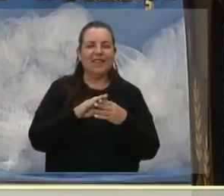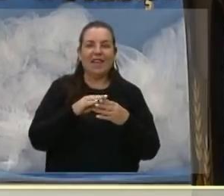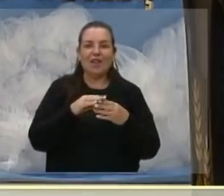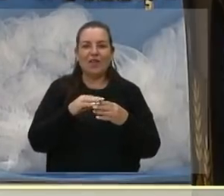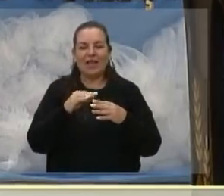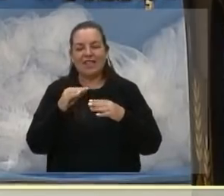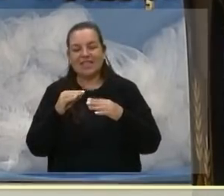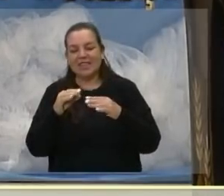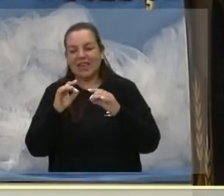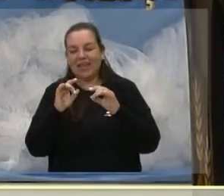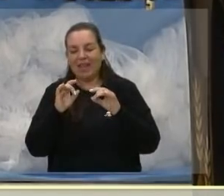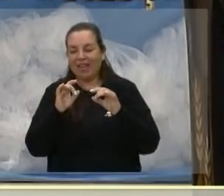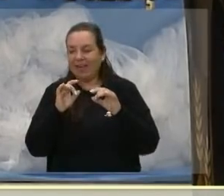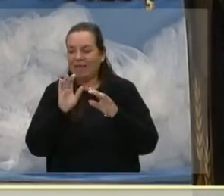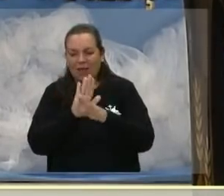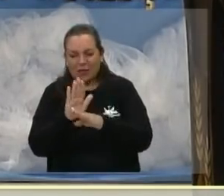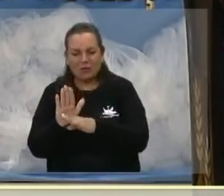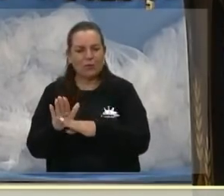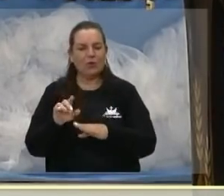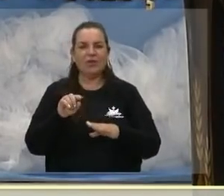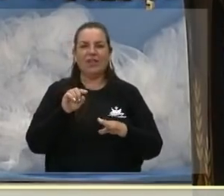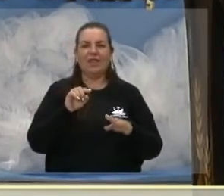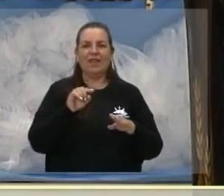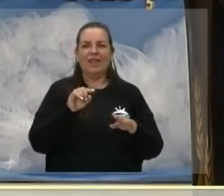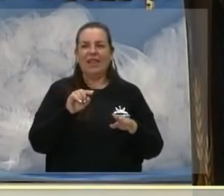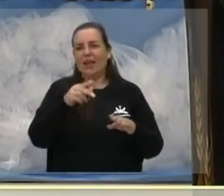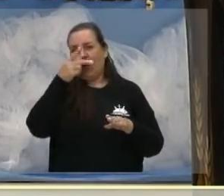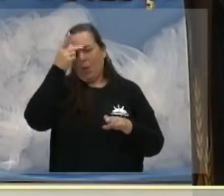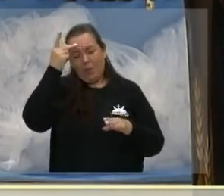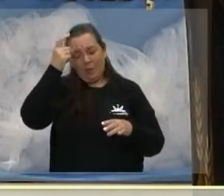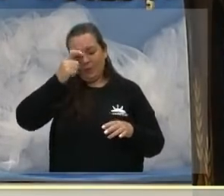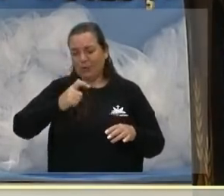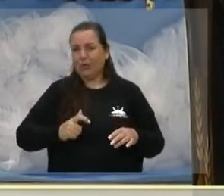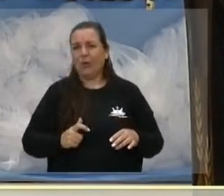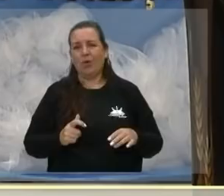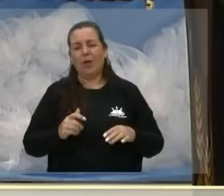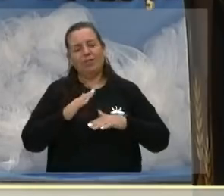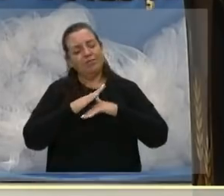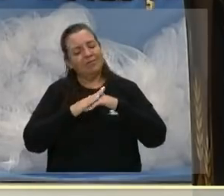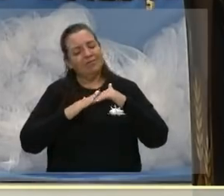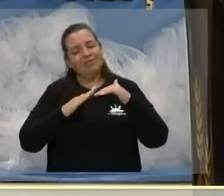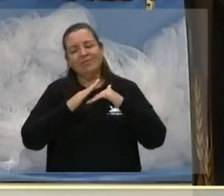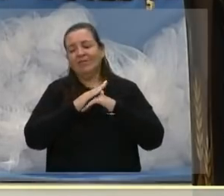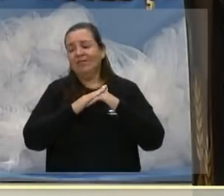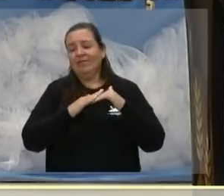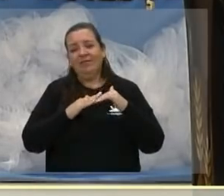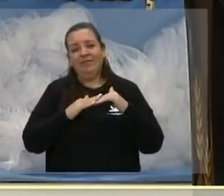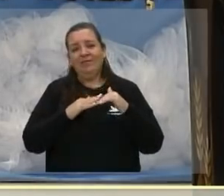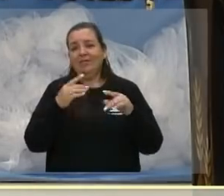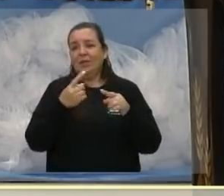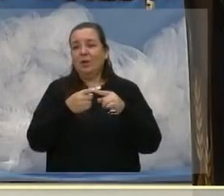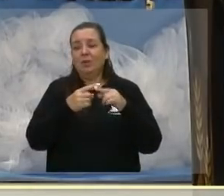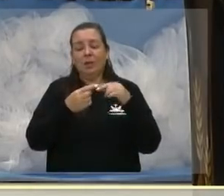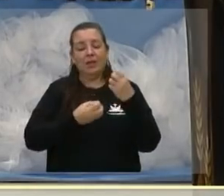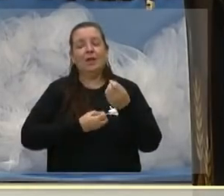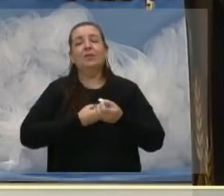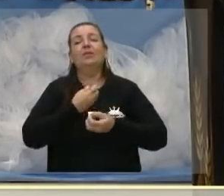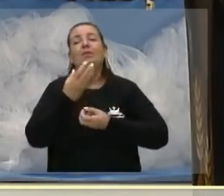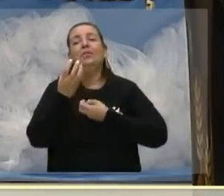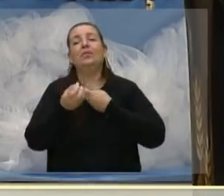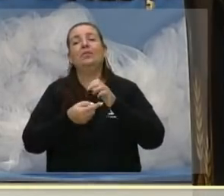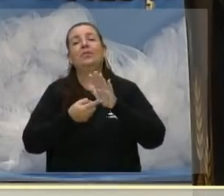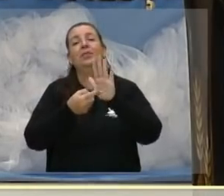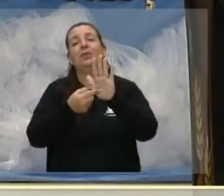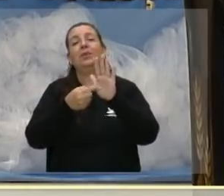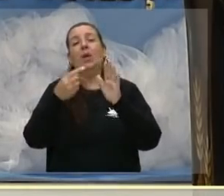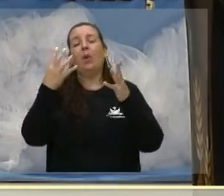só bondade não é uma pessoa de costura porque transmitir o amor de